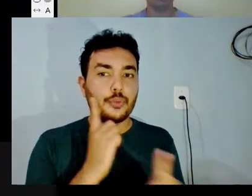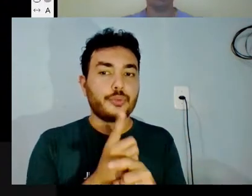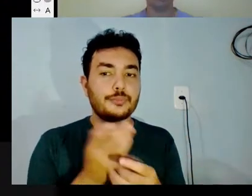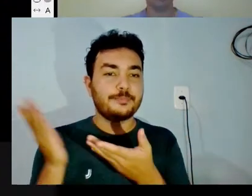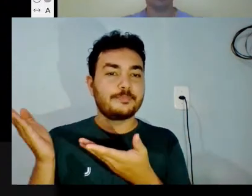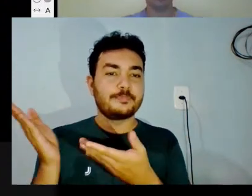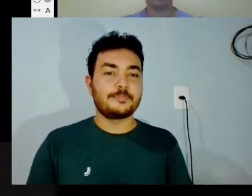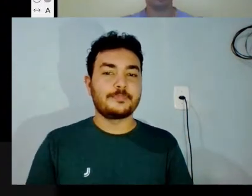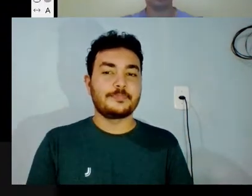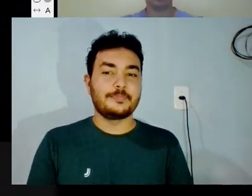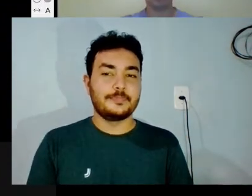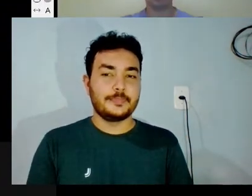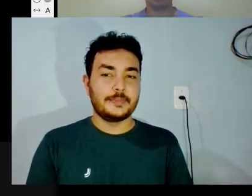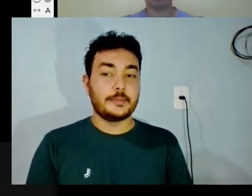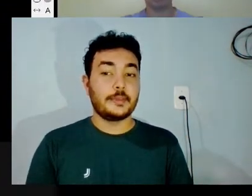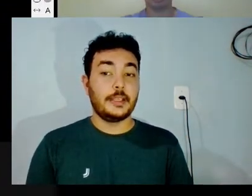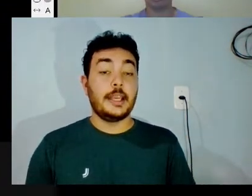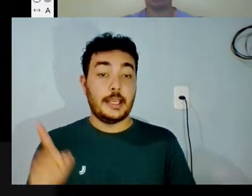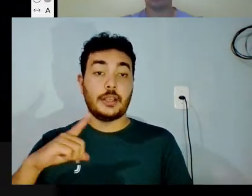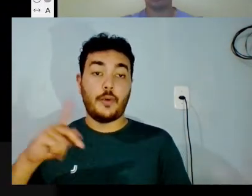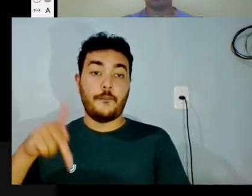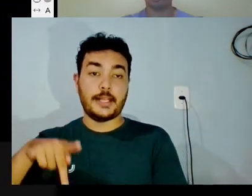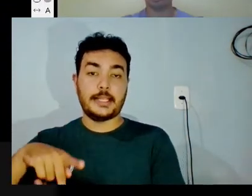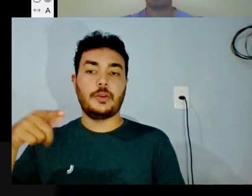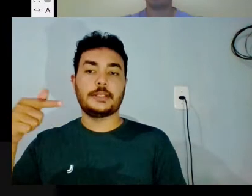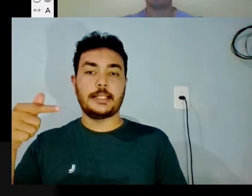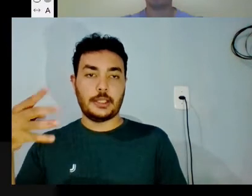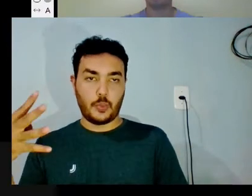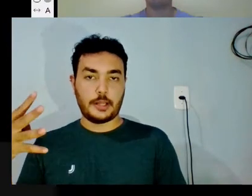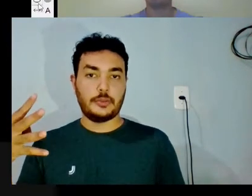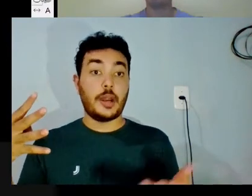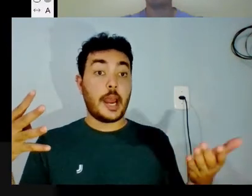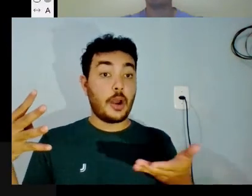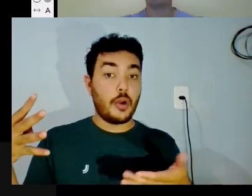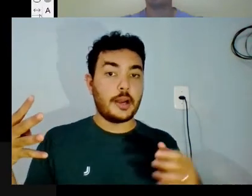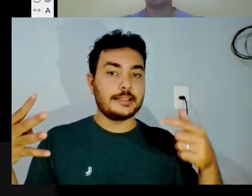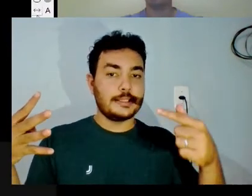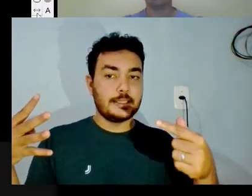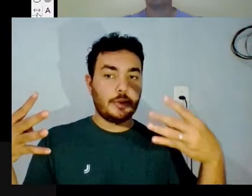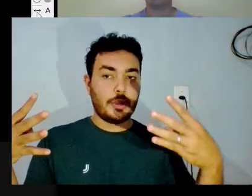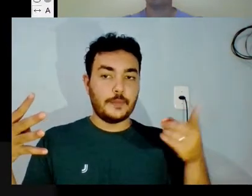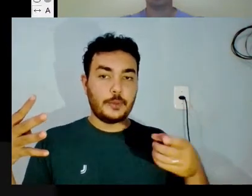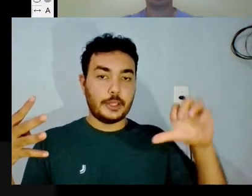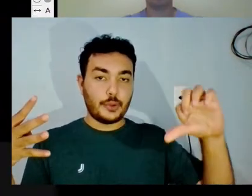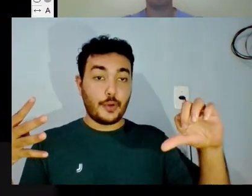obtido, ó, 74,1 vezes 10 a menos 12 para 74,9 vezes 10